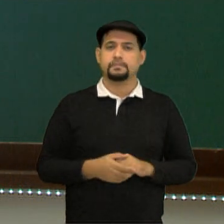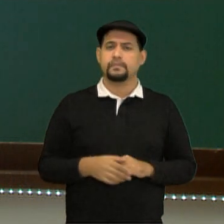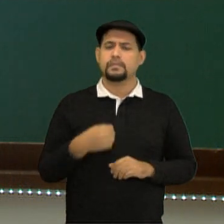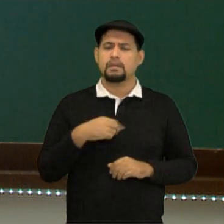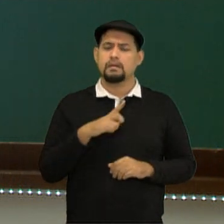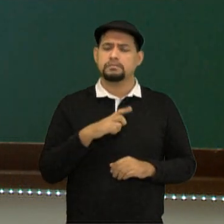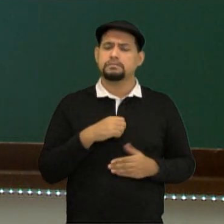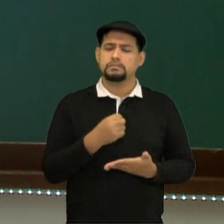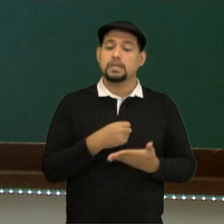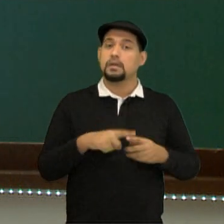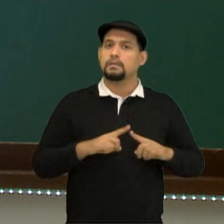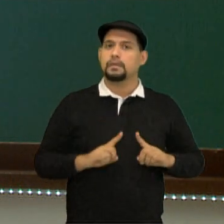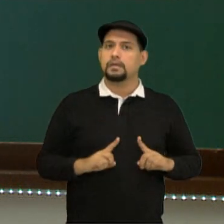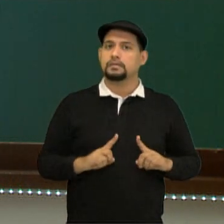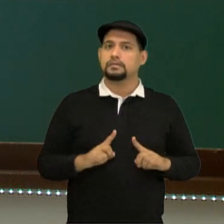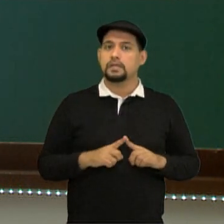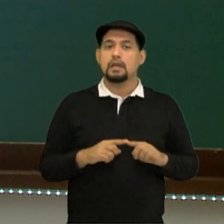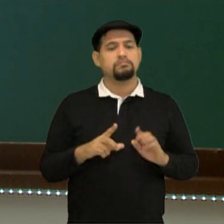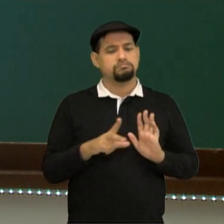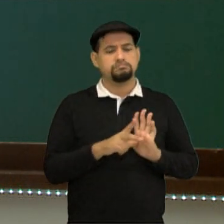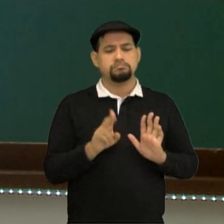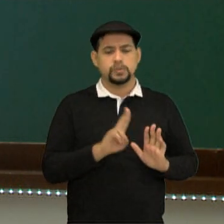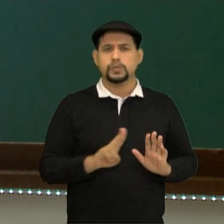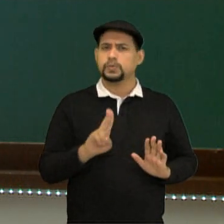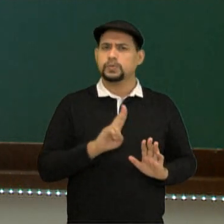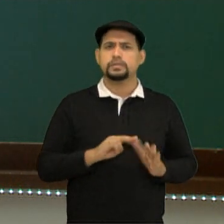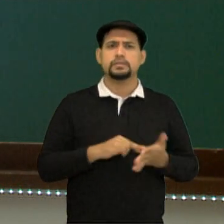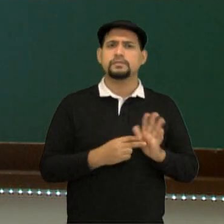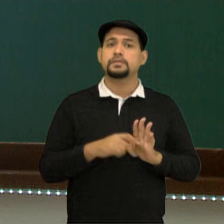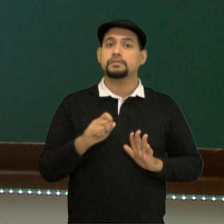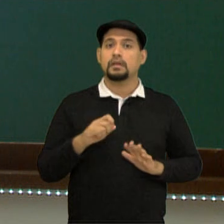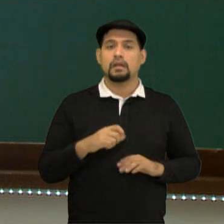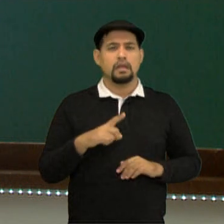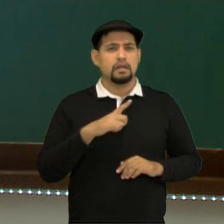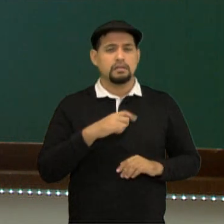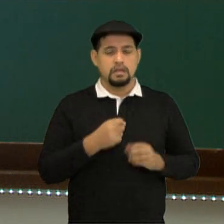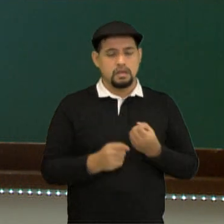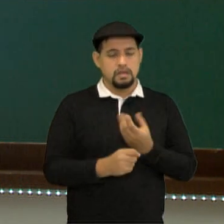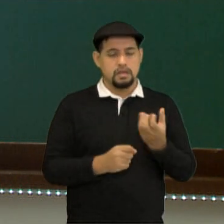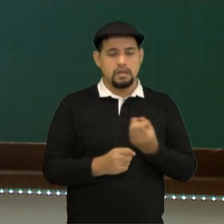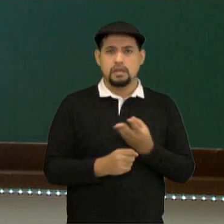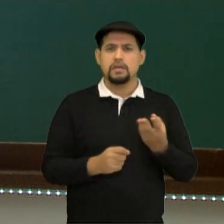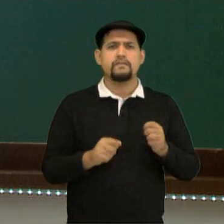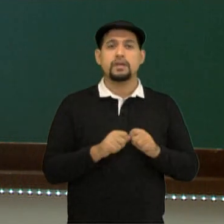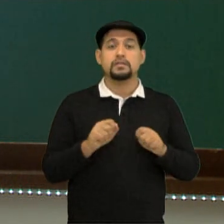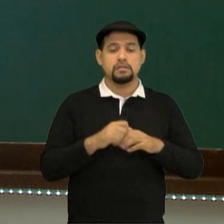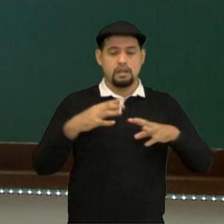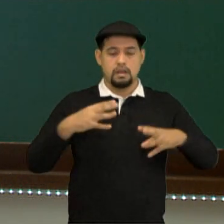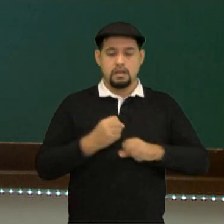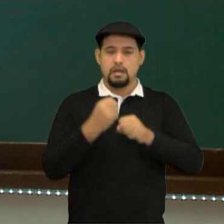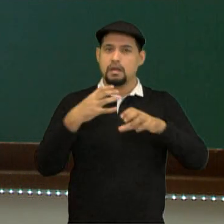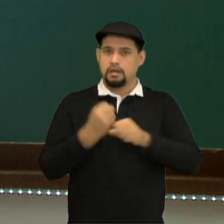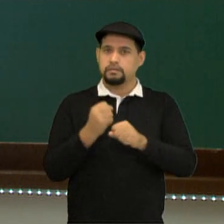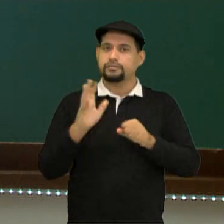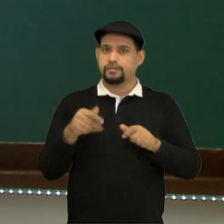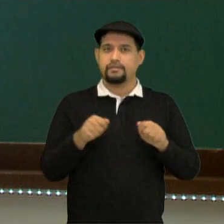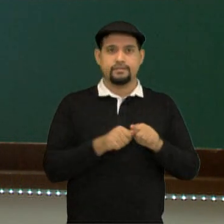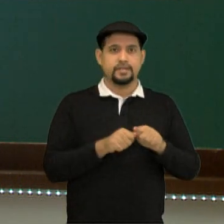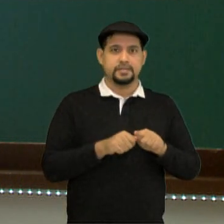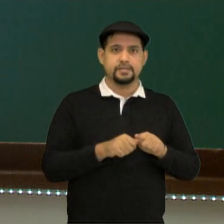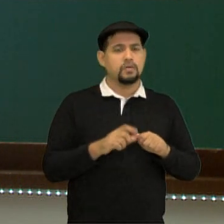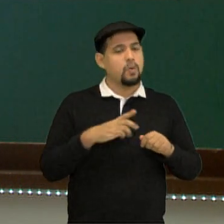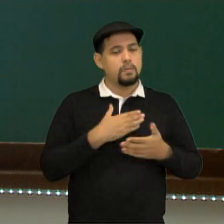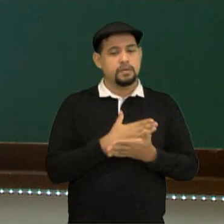tenho um expoente. Então, nós temos a propriedade do logaritmo que, se eu tiver esse expoente, eu posso passar multiplicando, que foi feito aqui, ó.